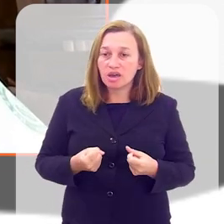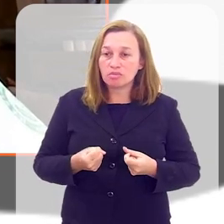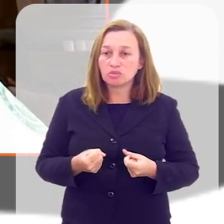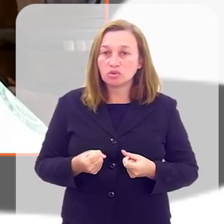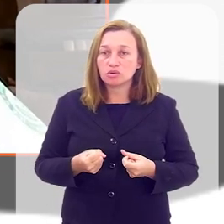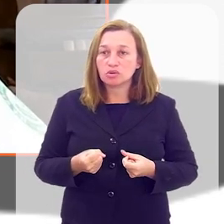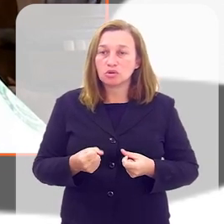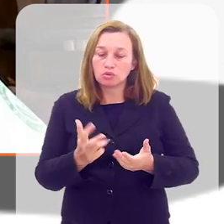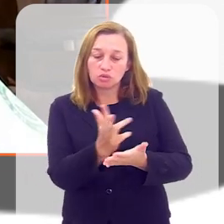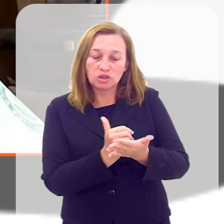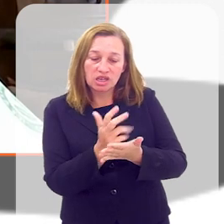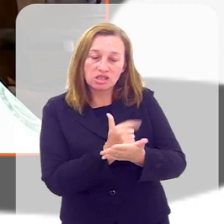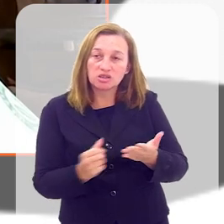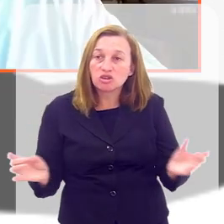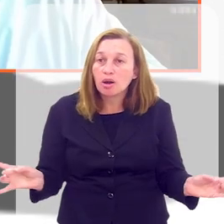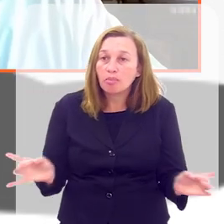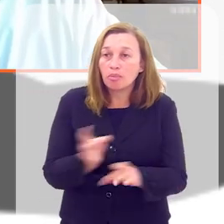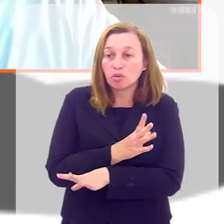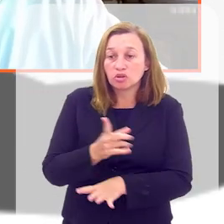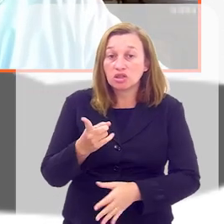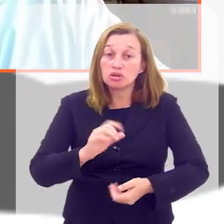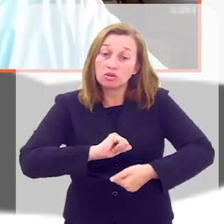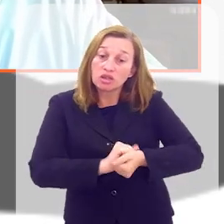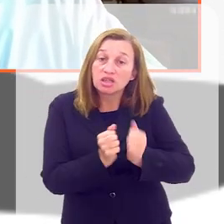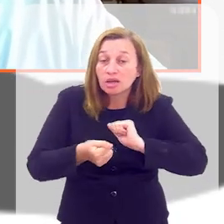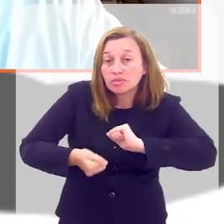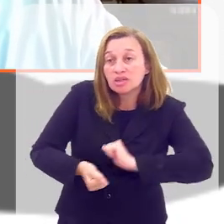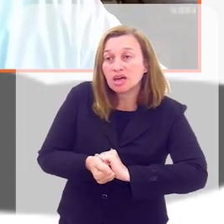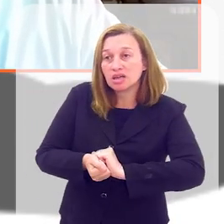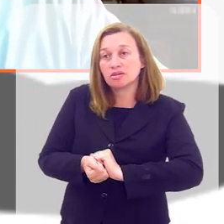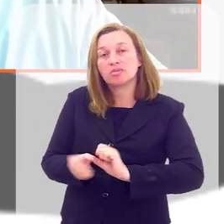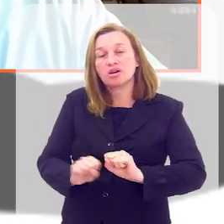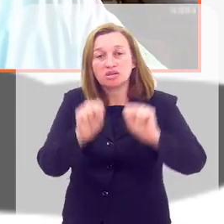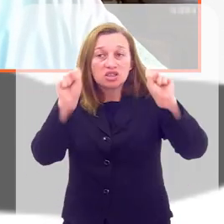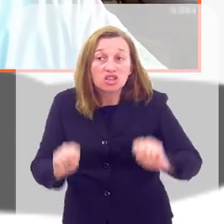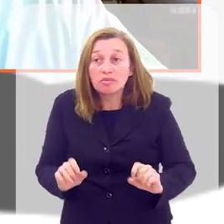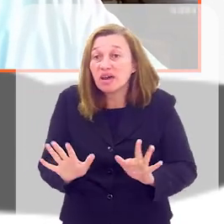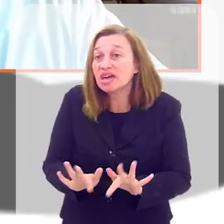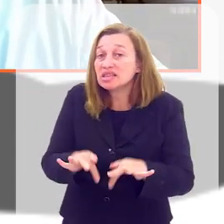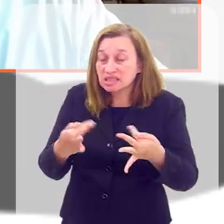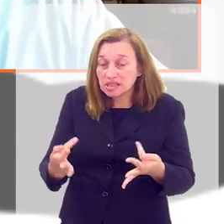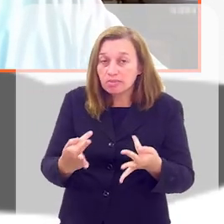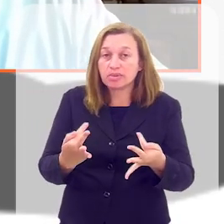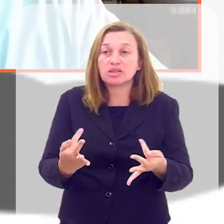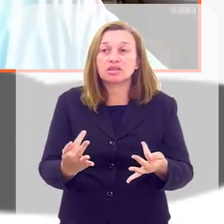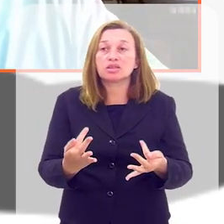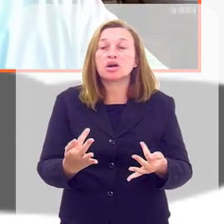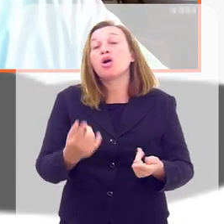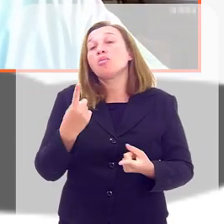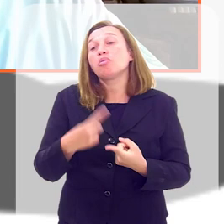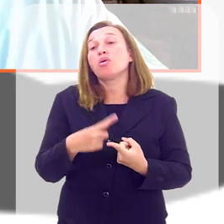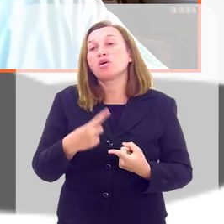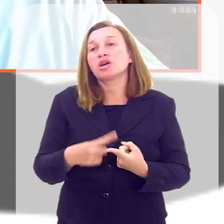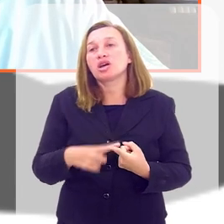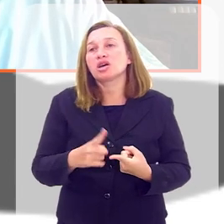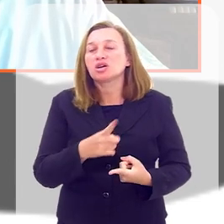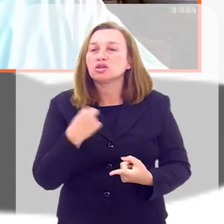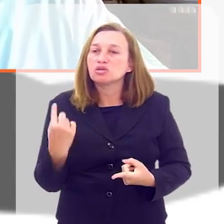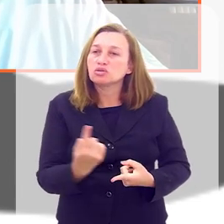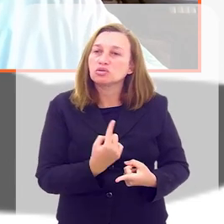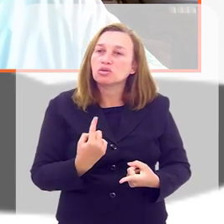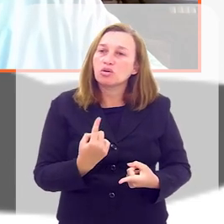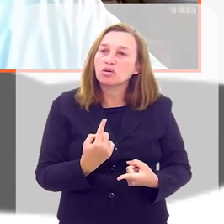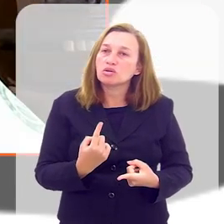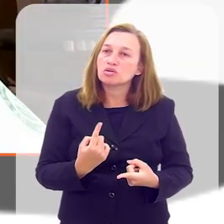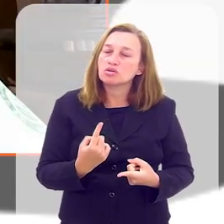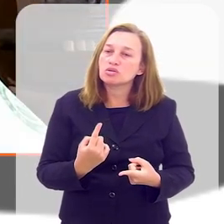os projetos já prontos feitos arquiteto e a gente adapta ao sistema o sistema ele é muito simples de adaptar porque